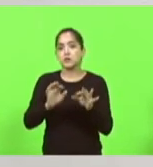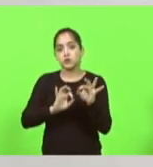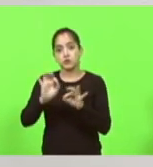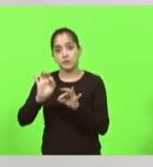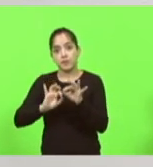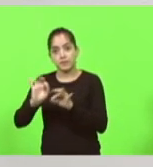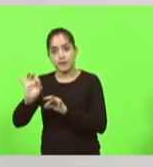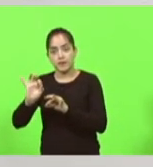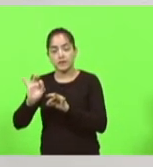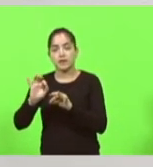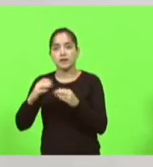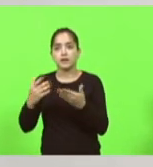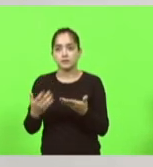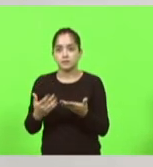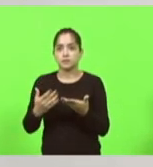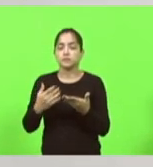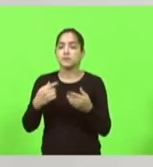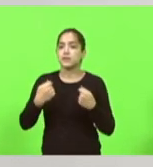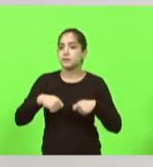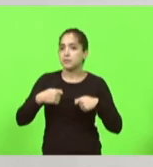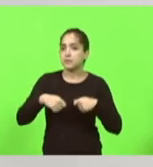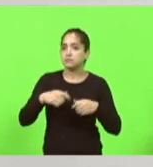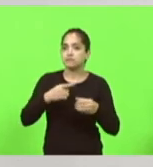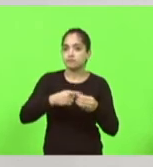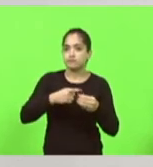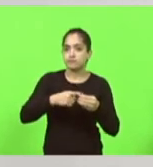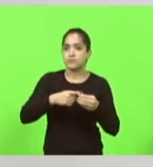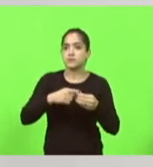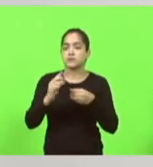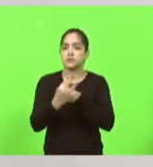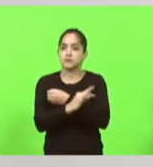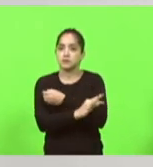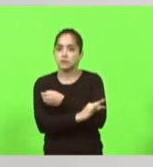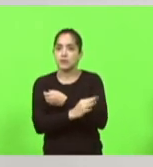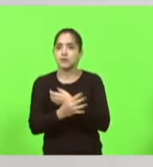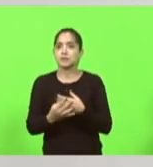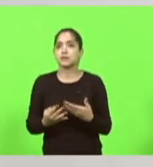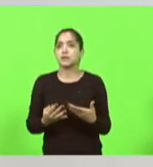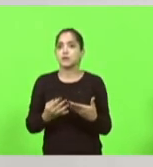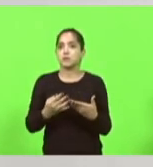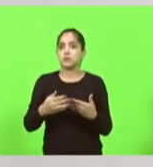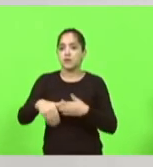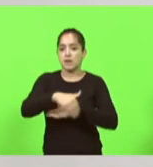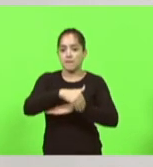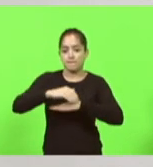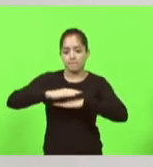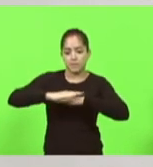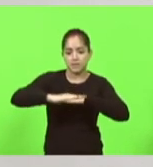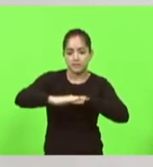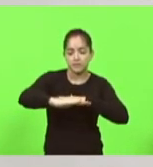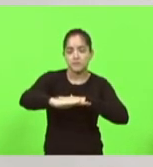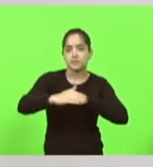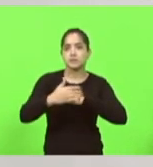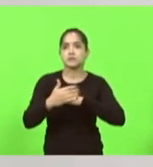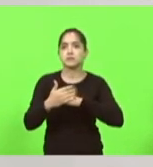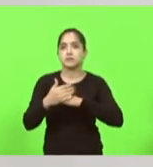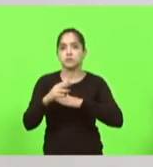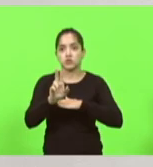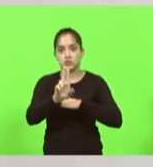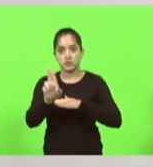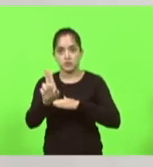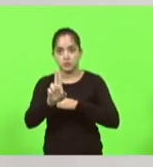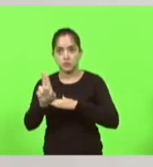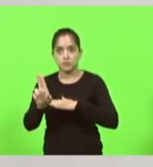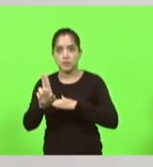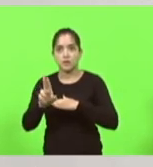que passa por Tubarão. E trabalhamos muito a pavimentação da Geo Medeiros, a ponte, que já tem até um nome,